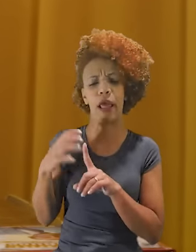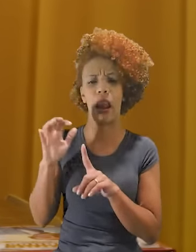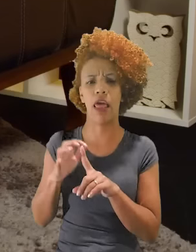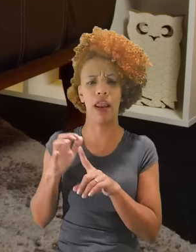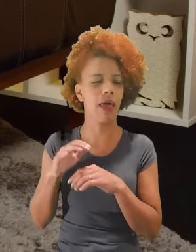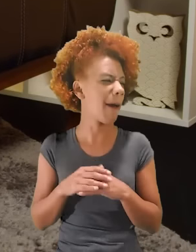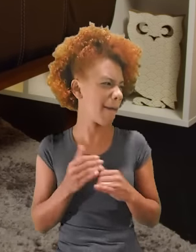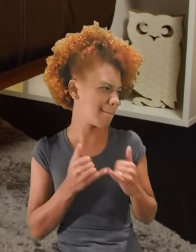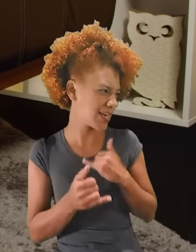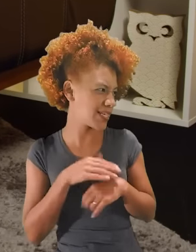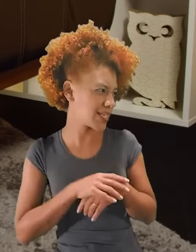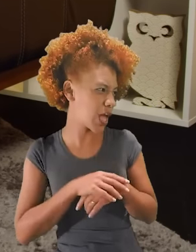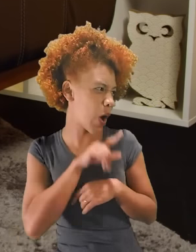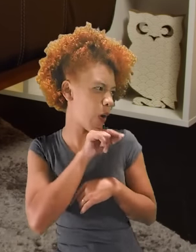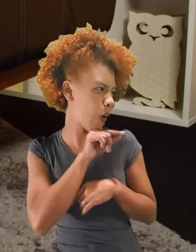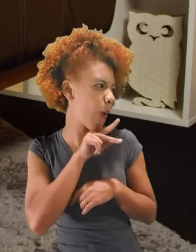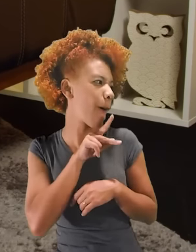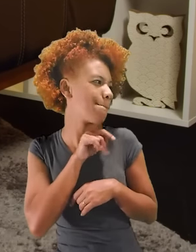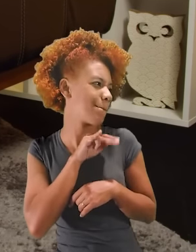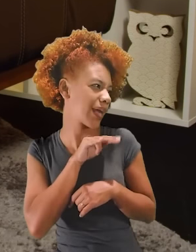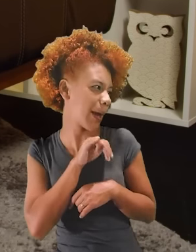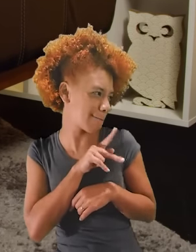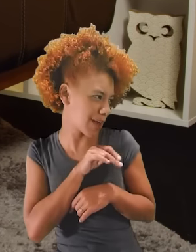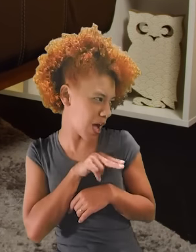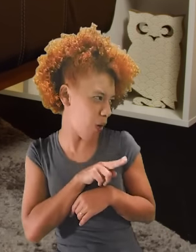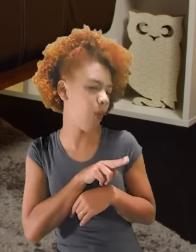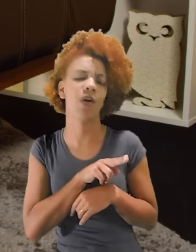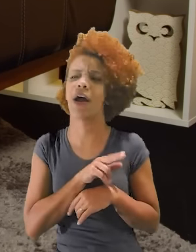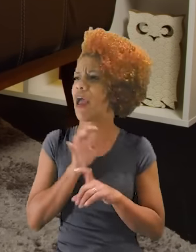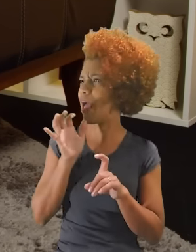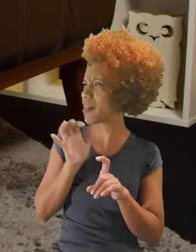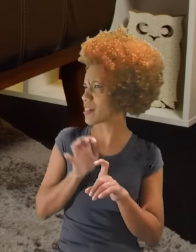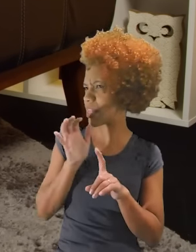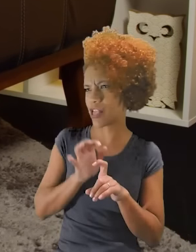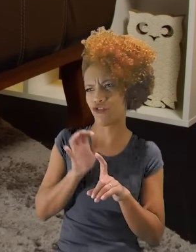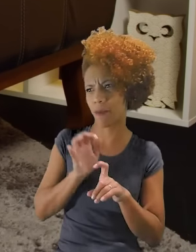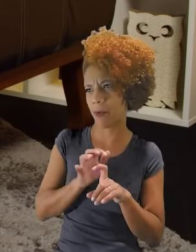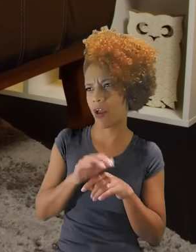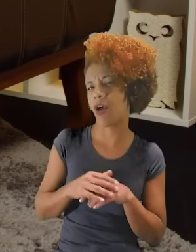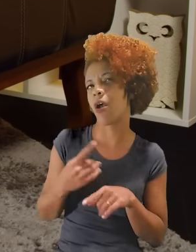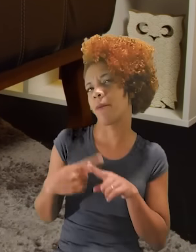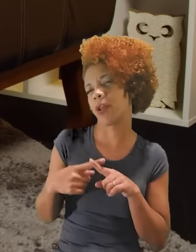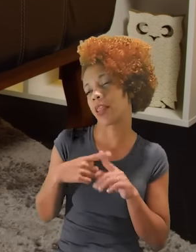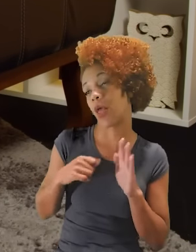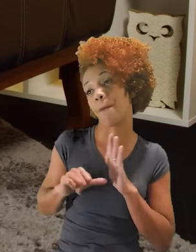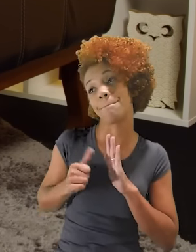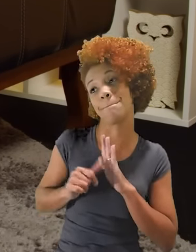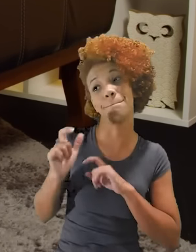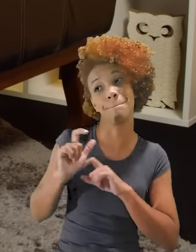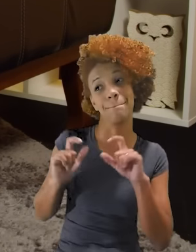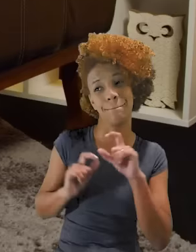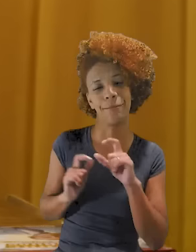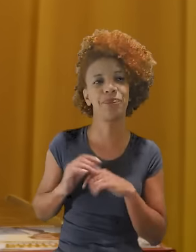meio pica-pau, né? Muito pior. Então assim, meu, era um pica-pau. O Mickey era assediador? Assediador, porque tem nesse desenho, é muito engraçado. É o primeiro,